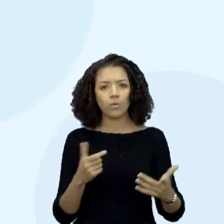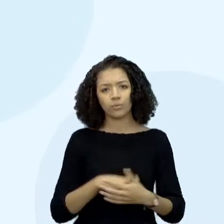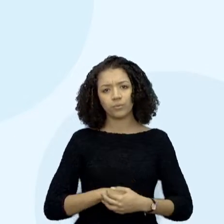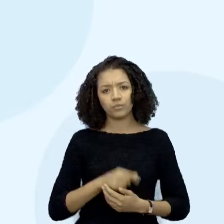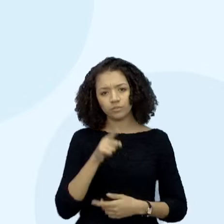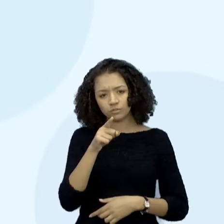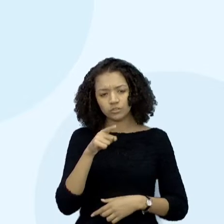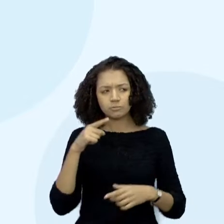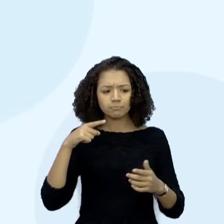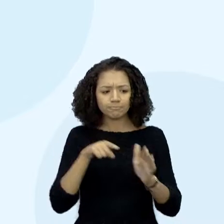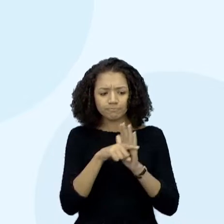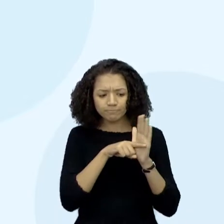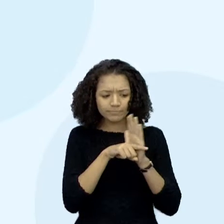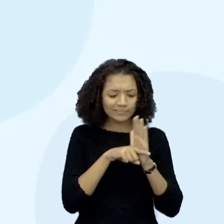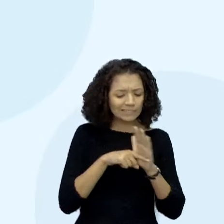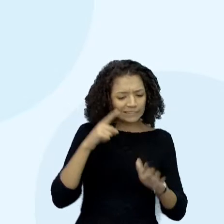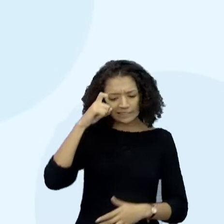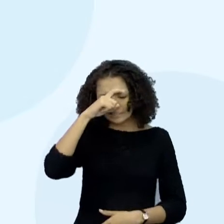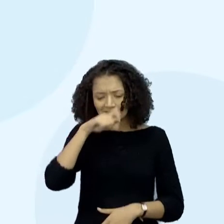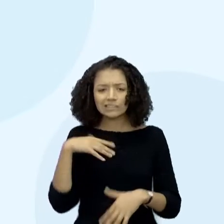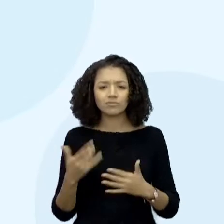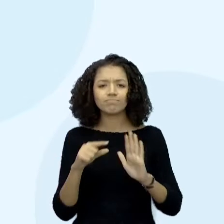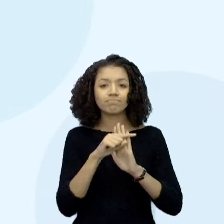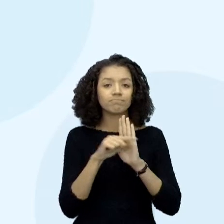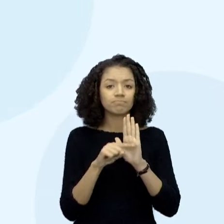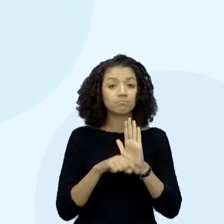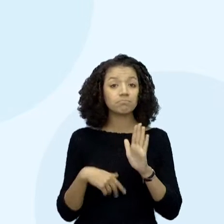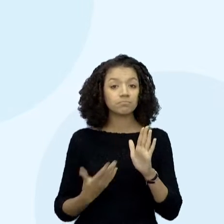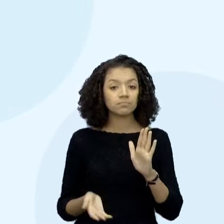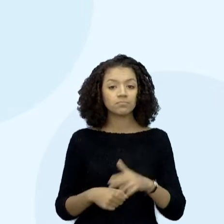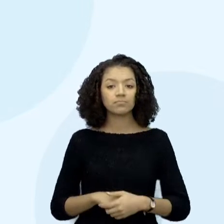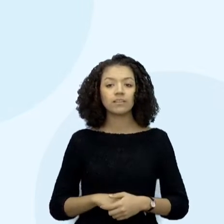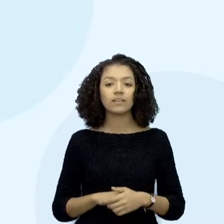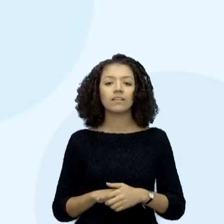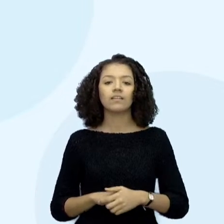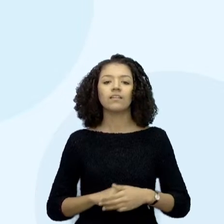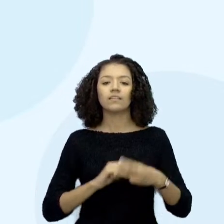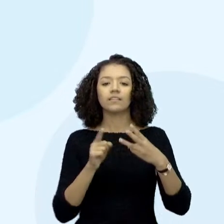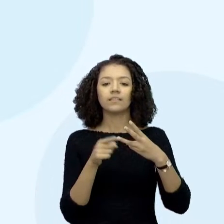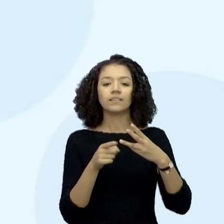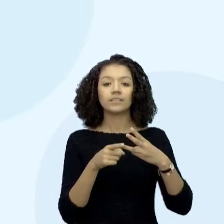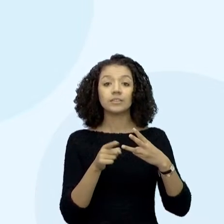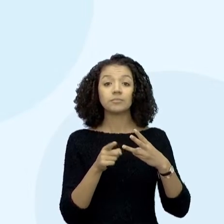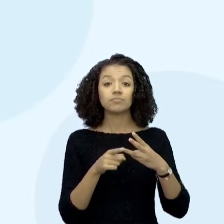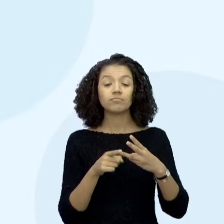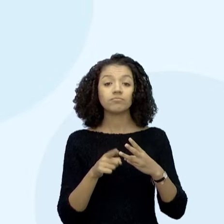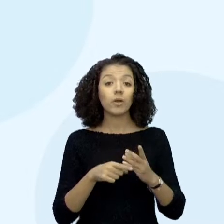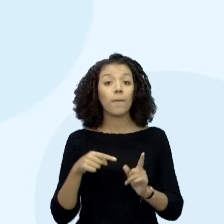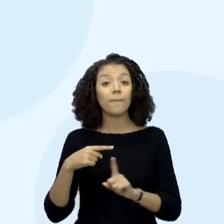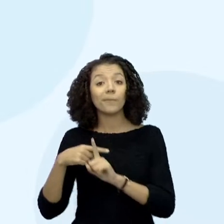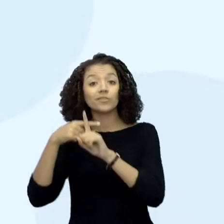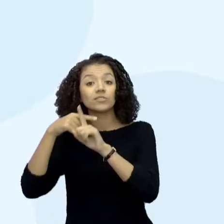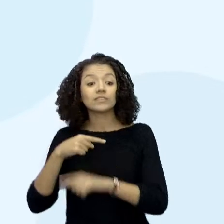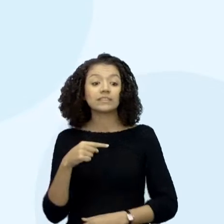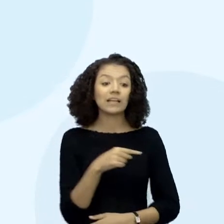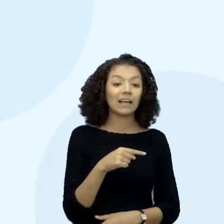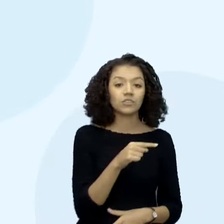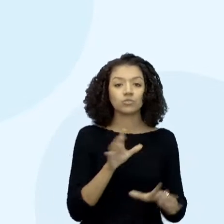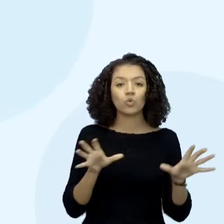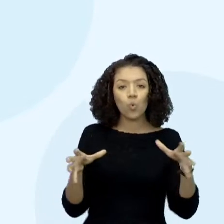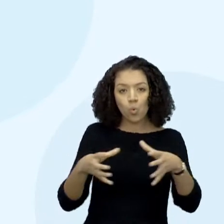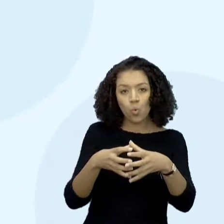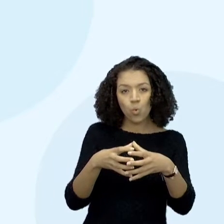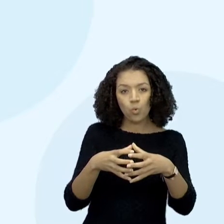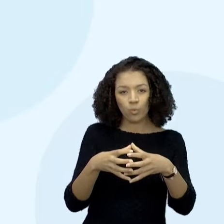realizadas? Próxima pergunta, que é: quais foram aí, né, os pontos positivos e negativos do trabalho em grupo? Vocês